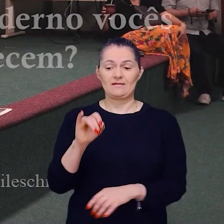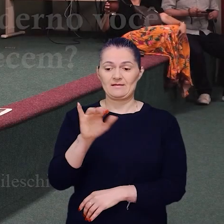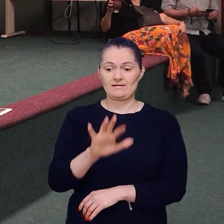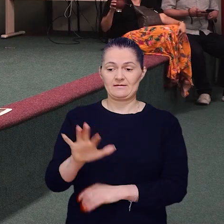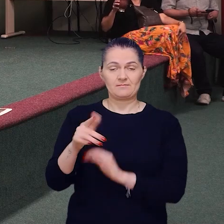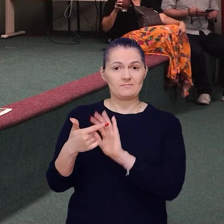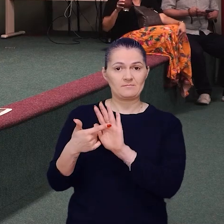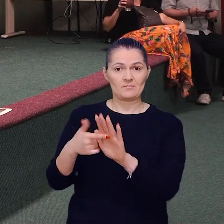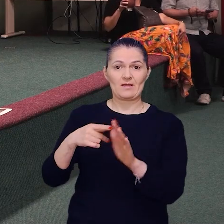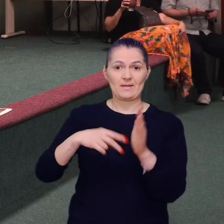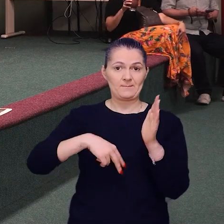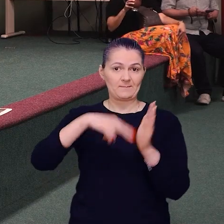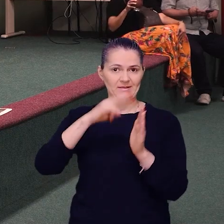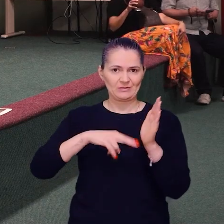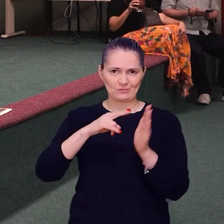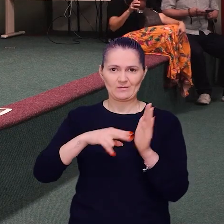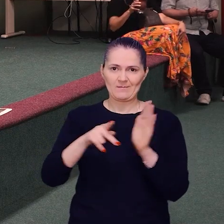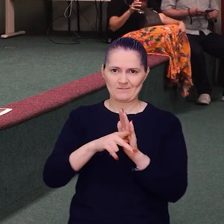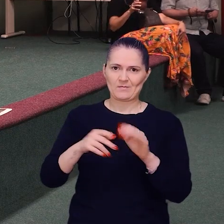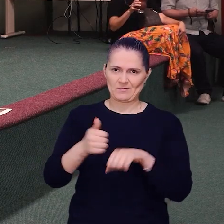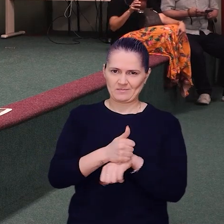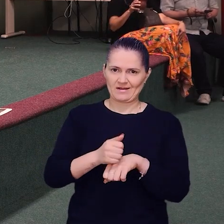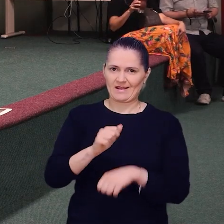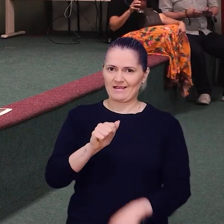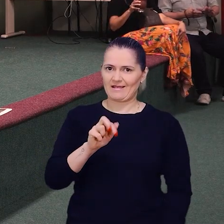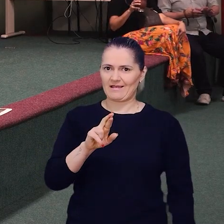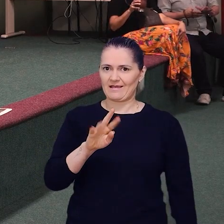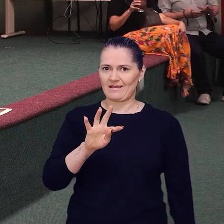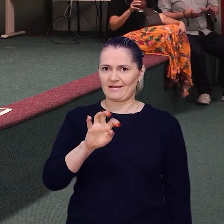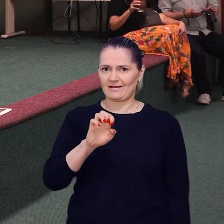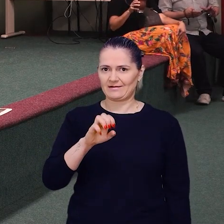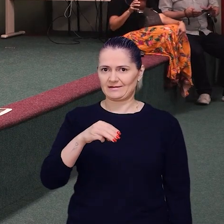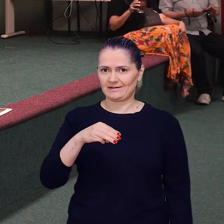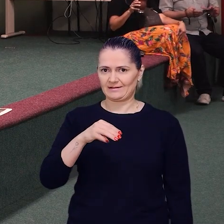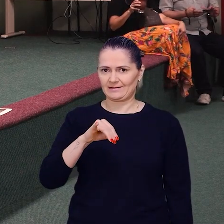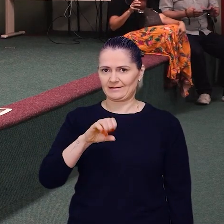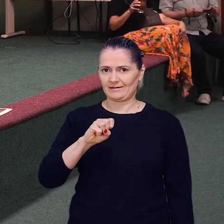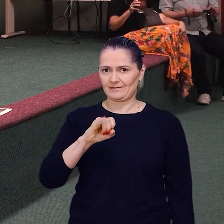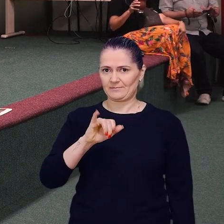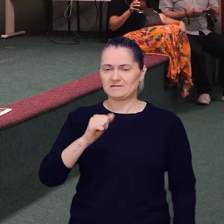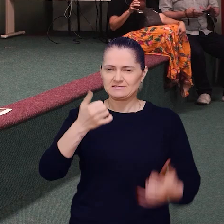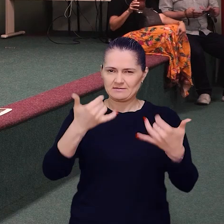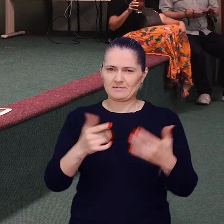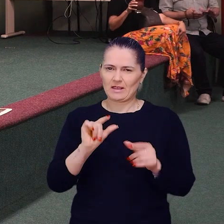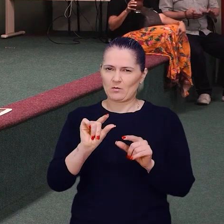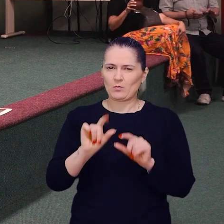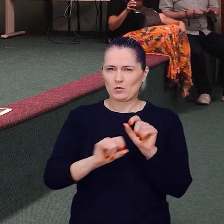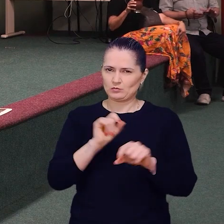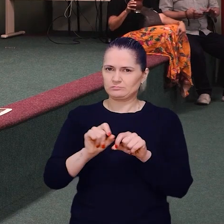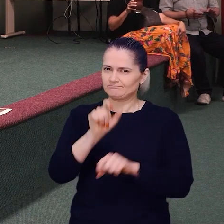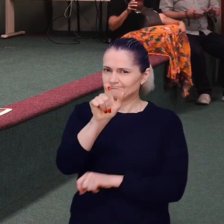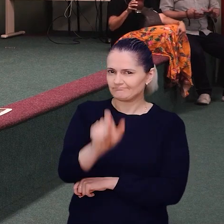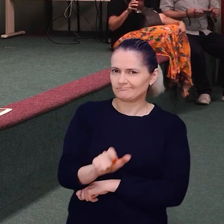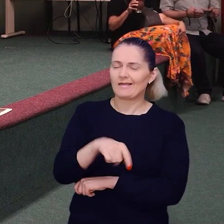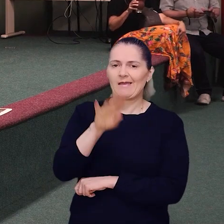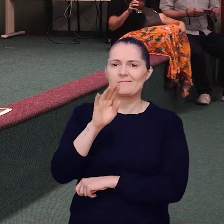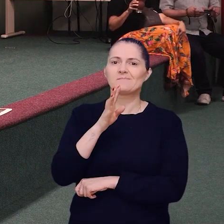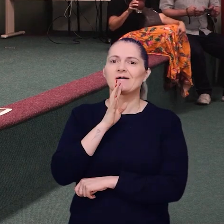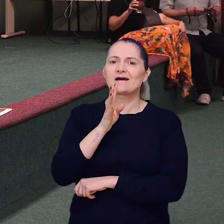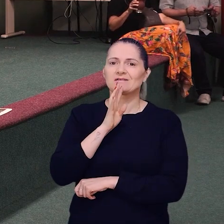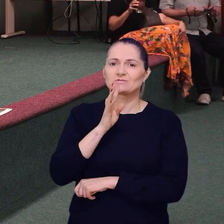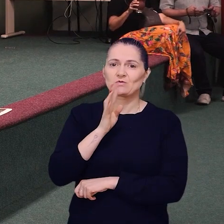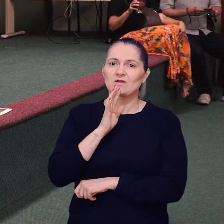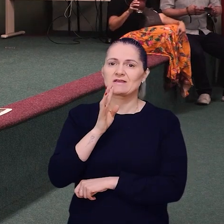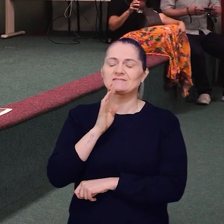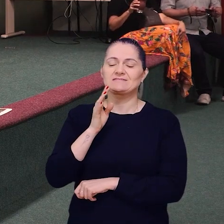Essa imagem que está aqui é uma pintura da Artemisia, já falando um pouquinho sobre ela, que é a mais conhecida entre os